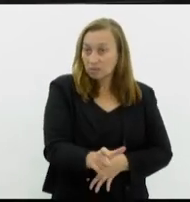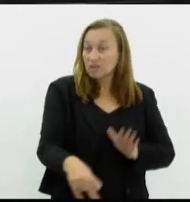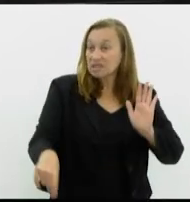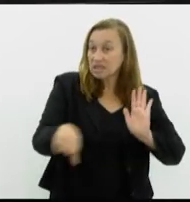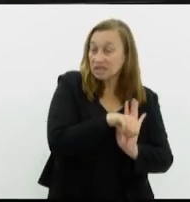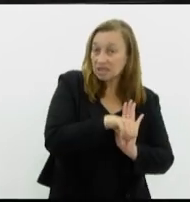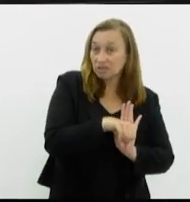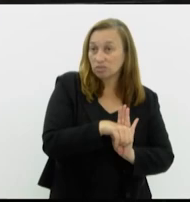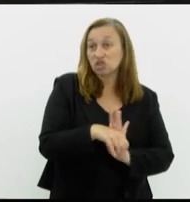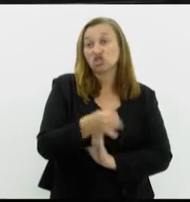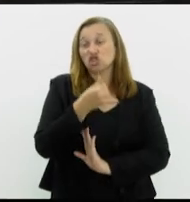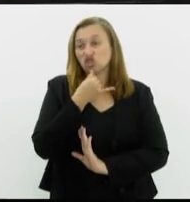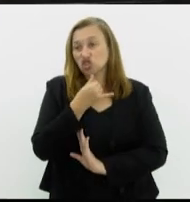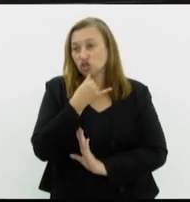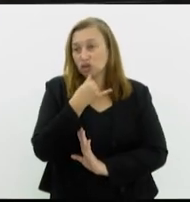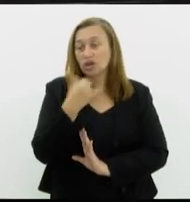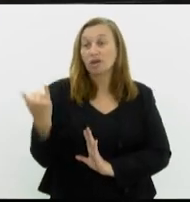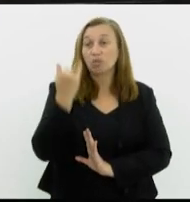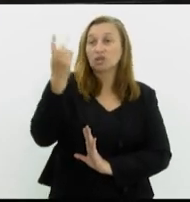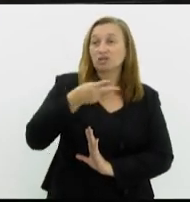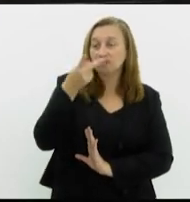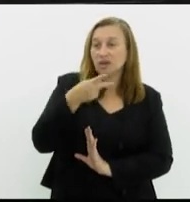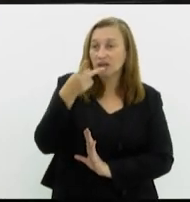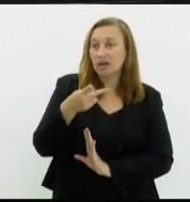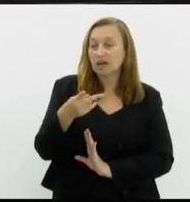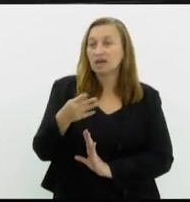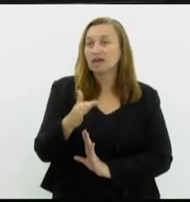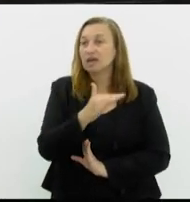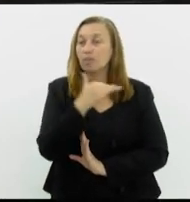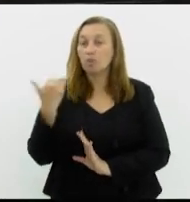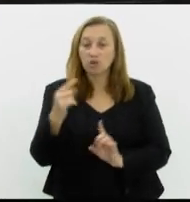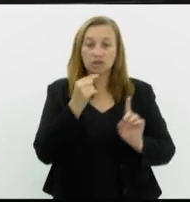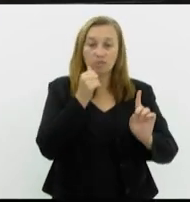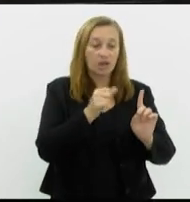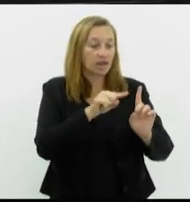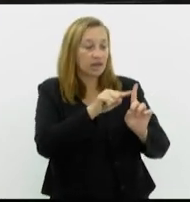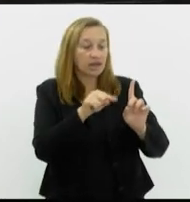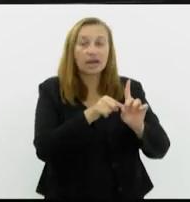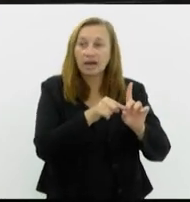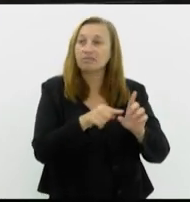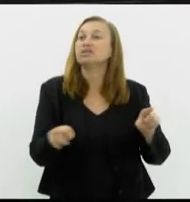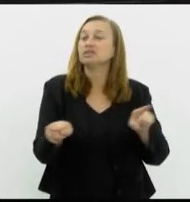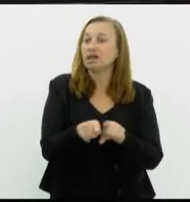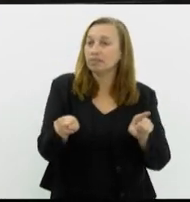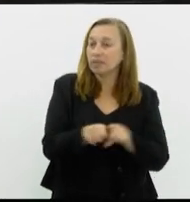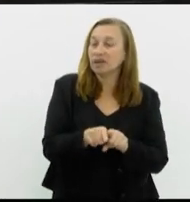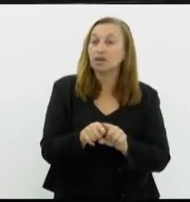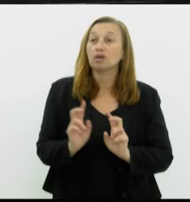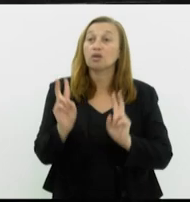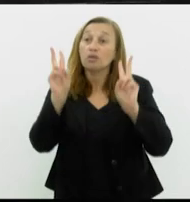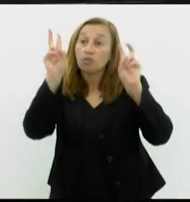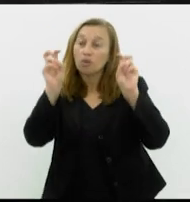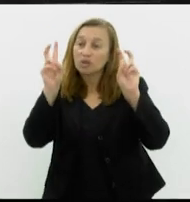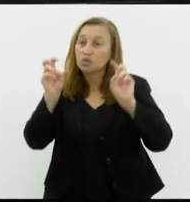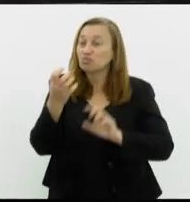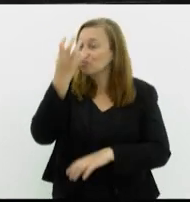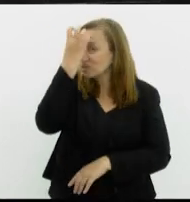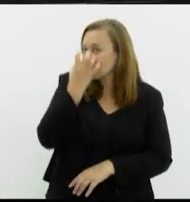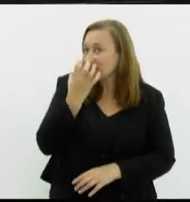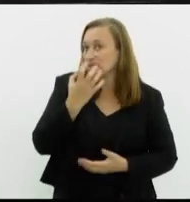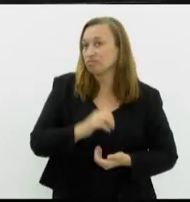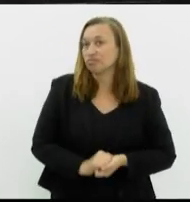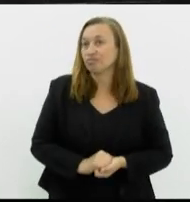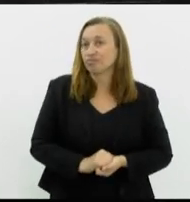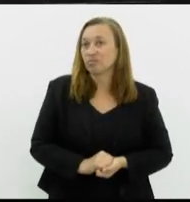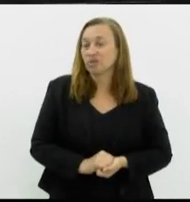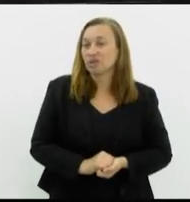É importante dizer que o assassinato de Kathleen Romeu vem também diante de uma situação gravíssima, que